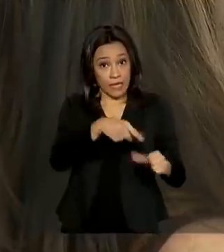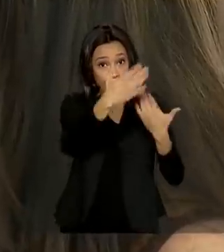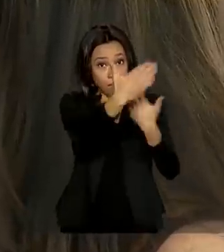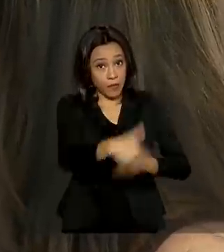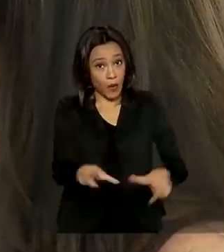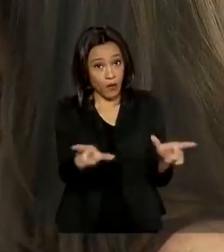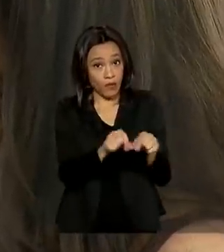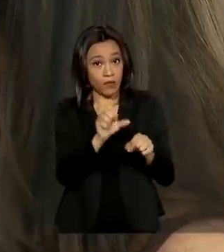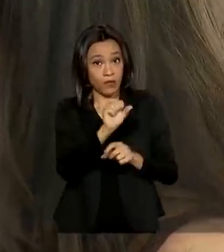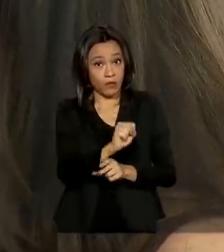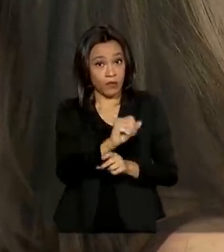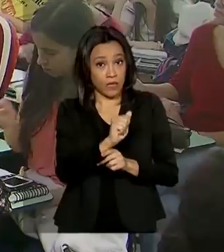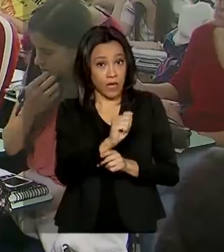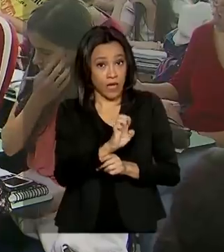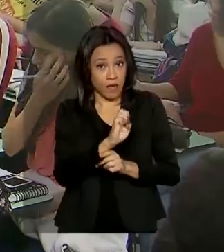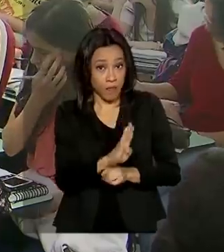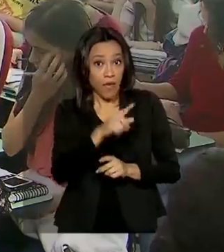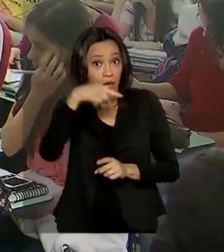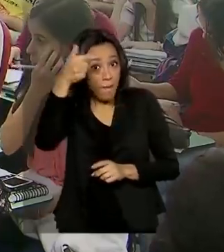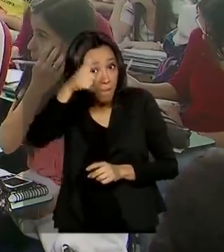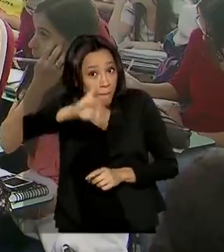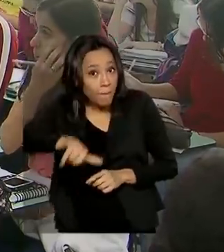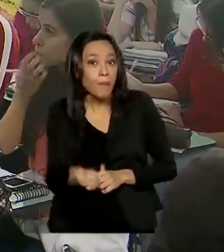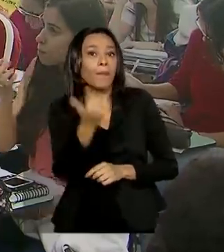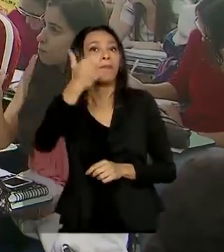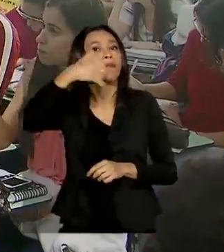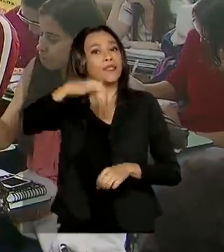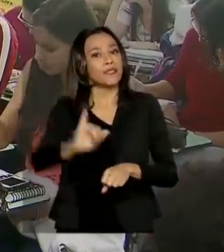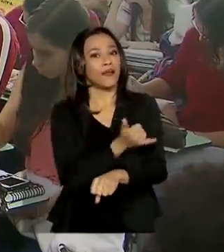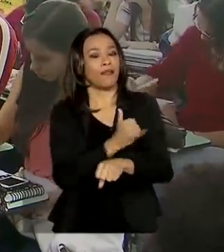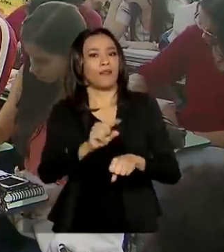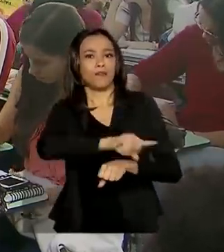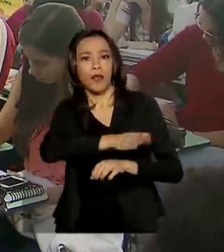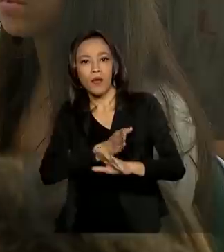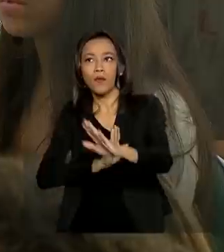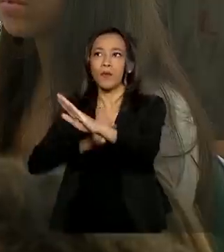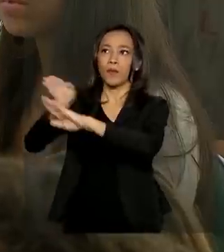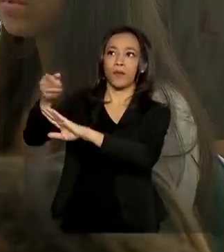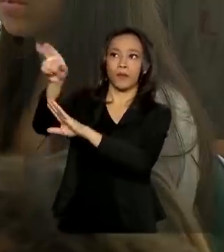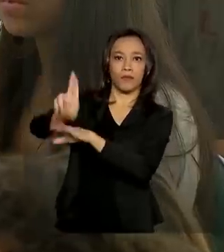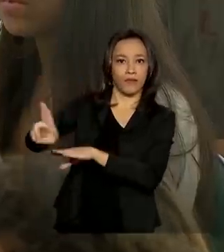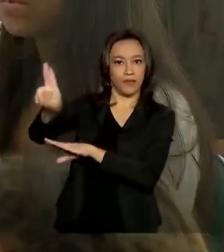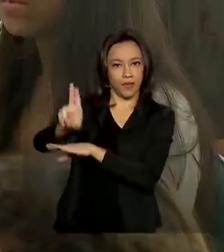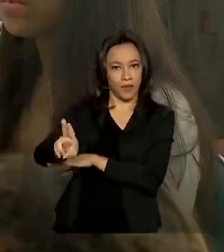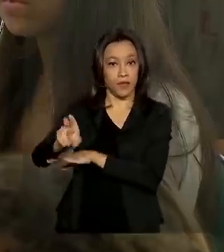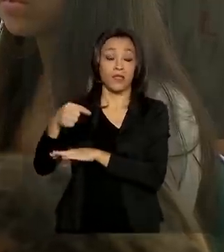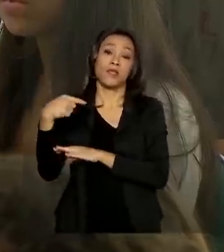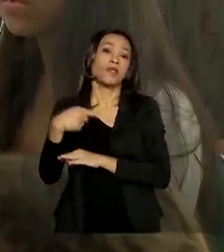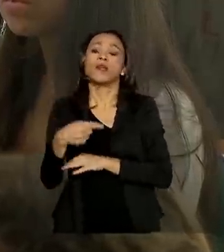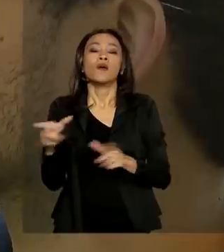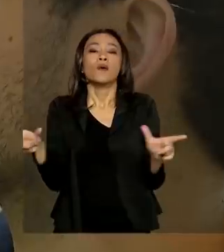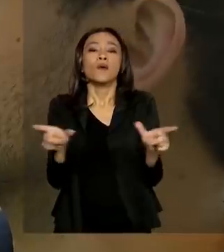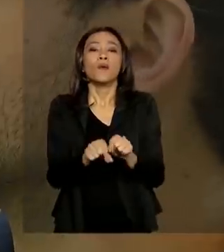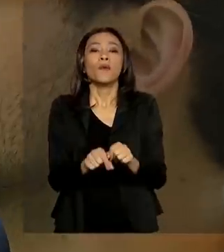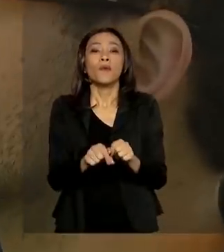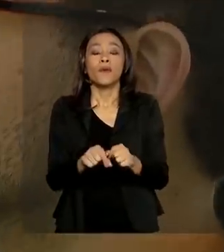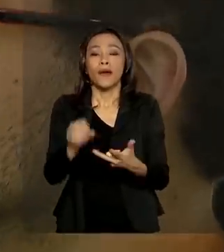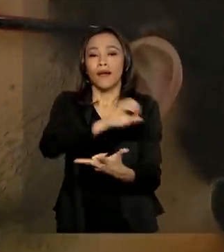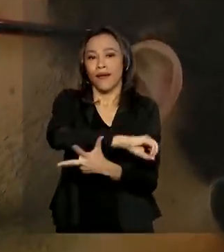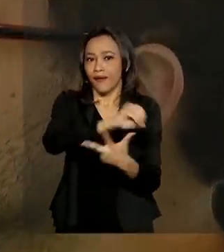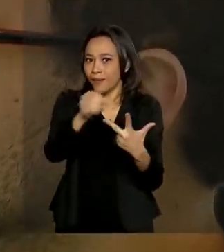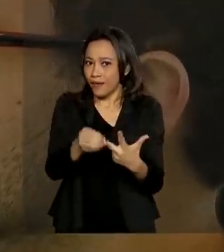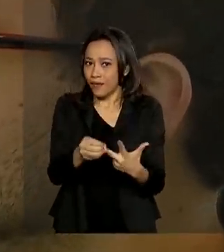passa a ser mais uma possibilidade de acesso ao ensino superior. O Exame Nacional do Ensino Médio, o Enem,